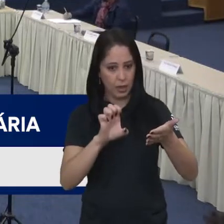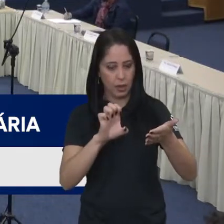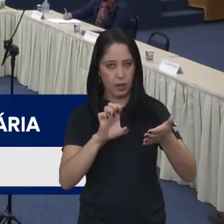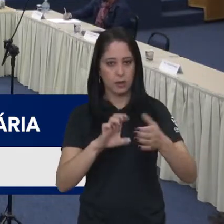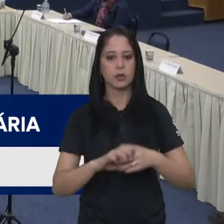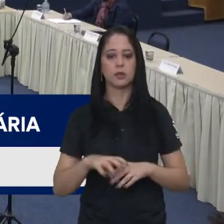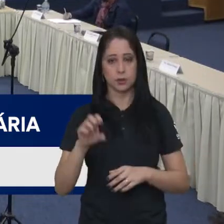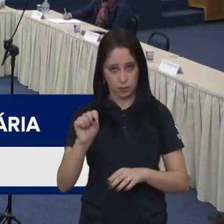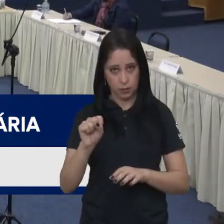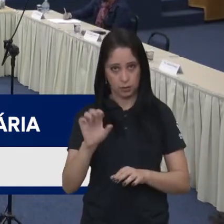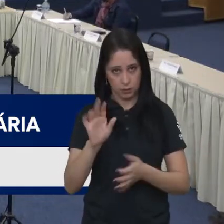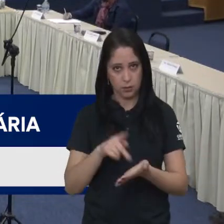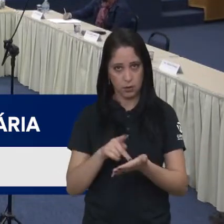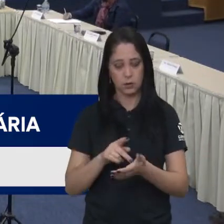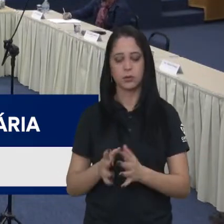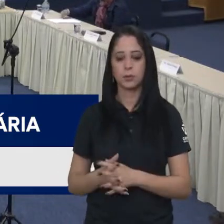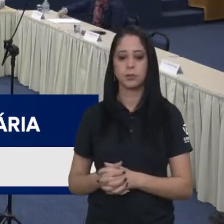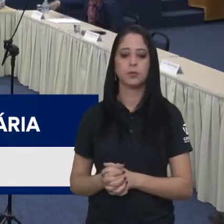que não são os E's. Nossa.